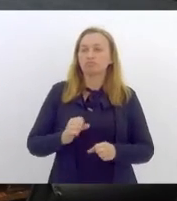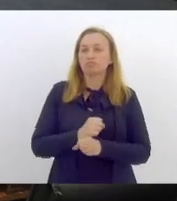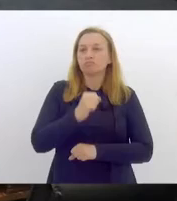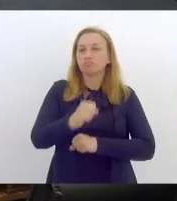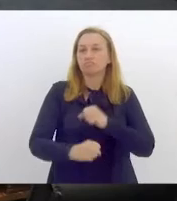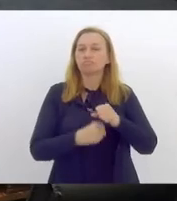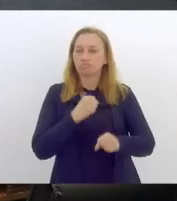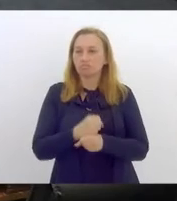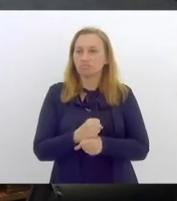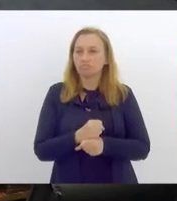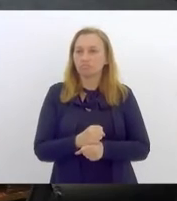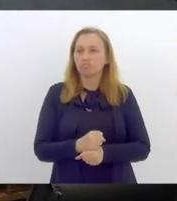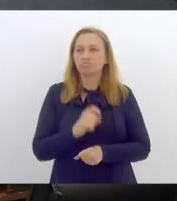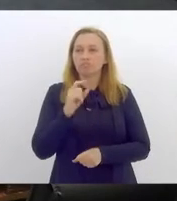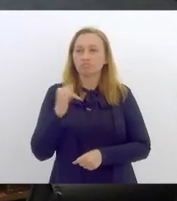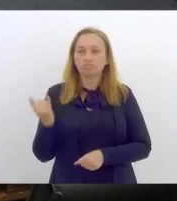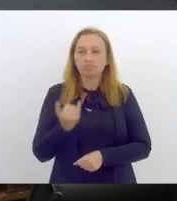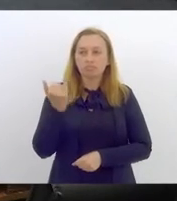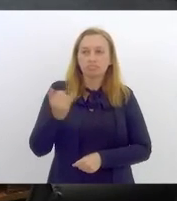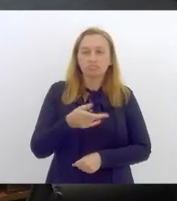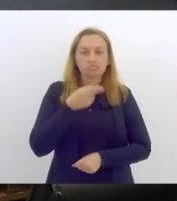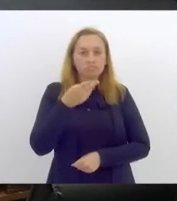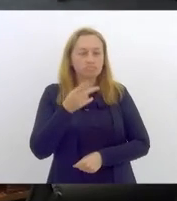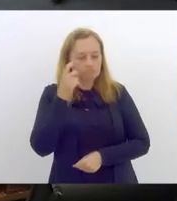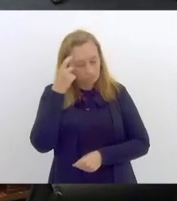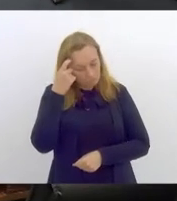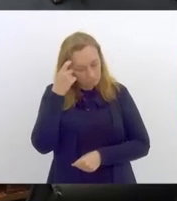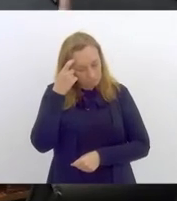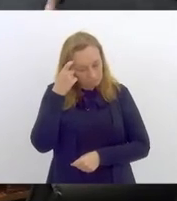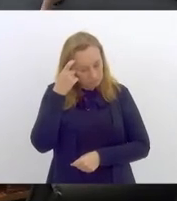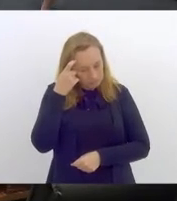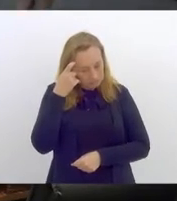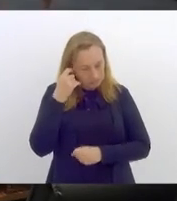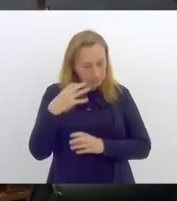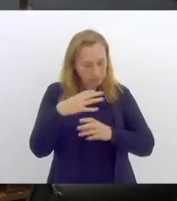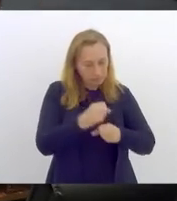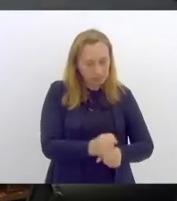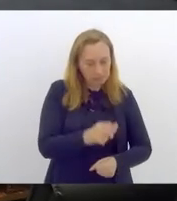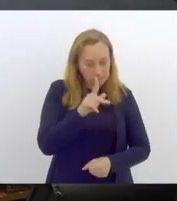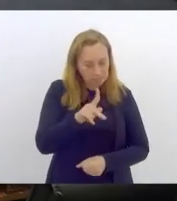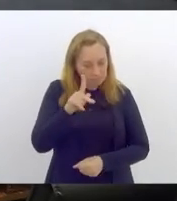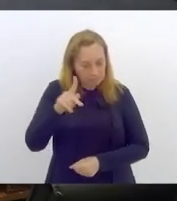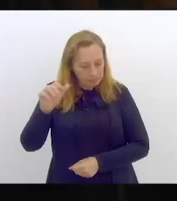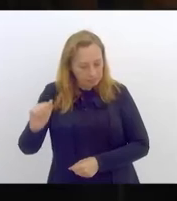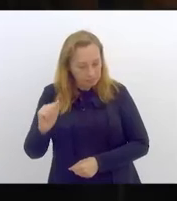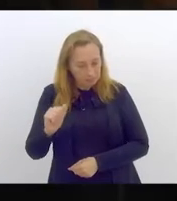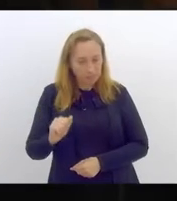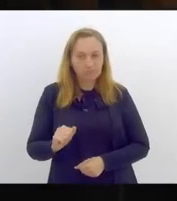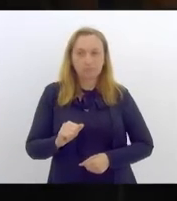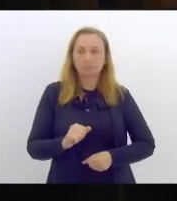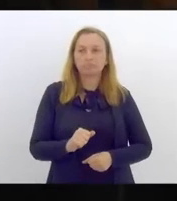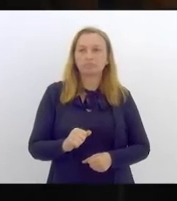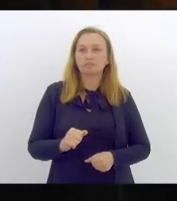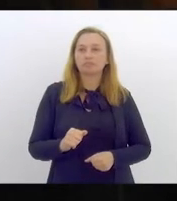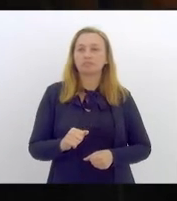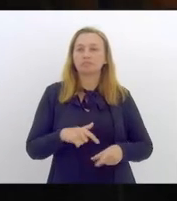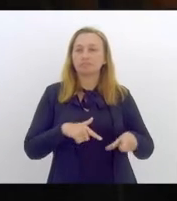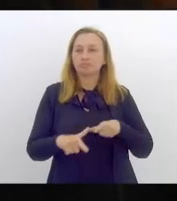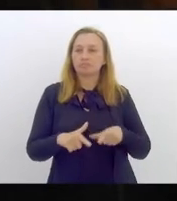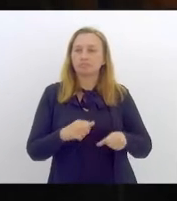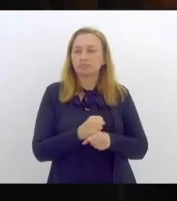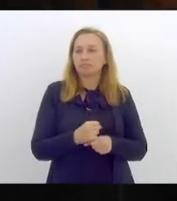ano. E aí é importante dizer que na revisão do PPA, atualiza para o exercício de